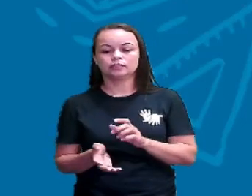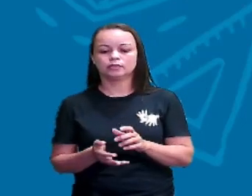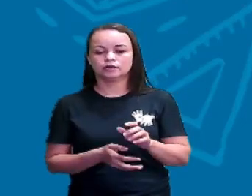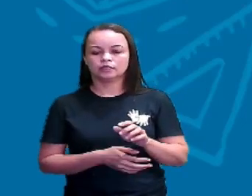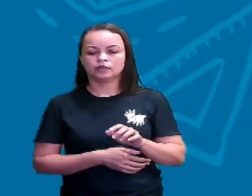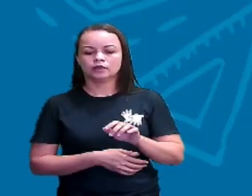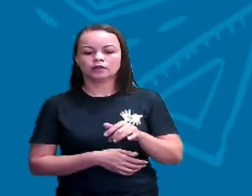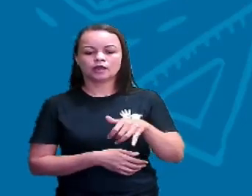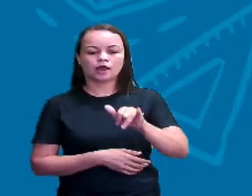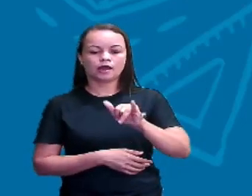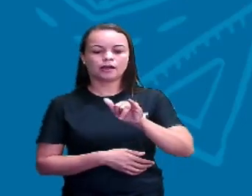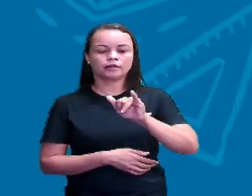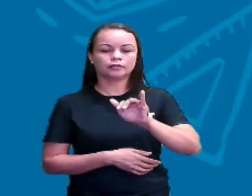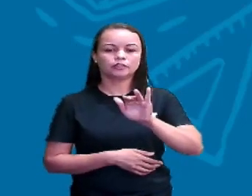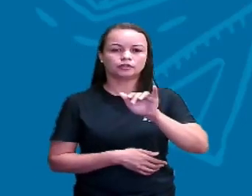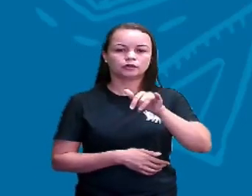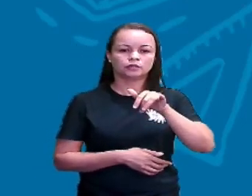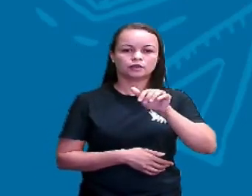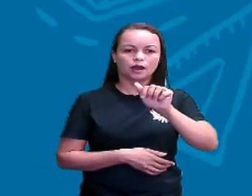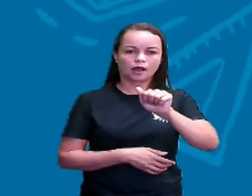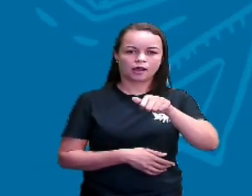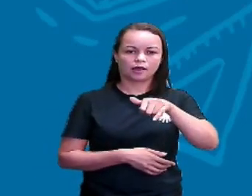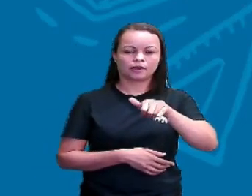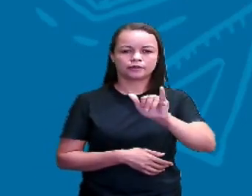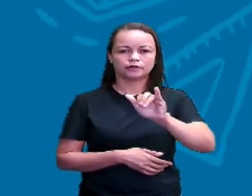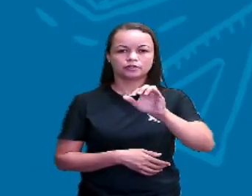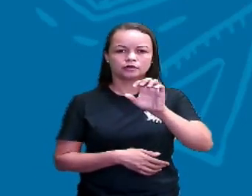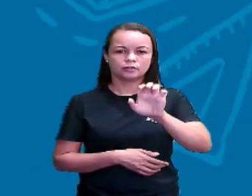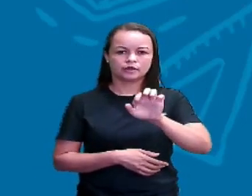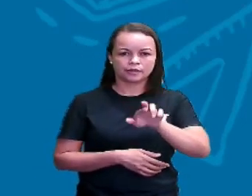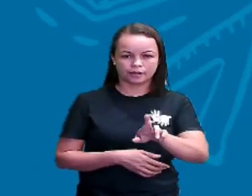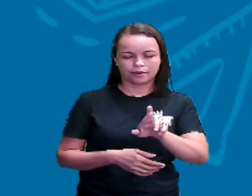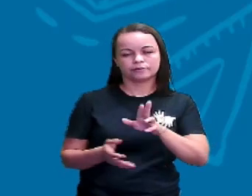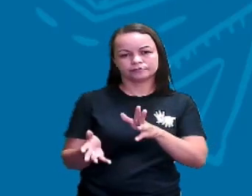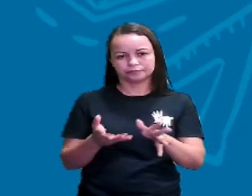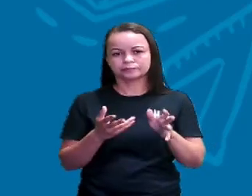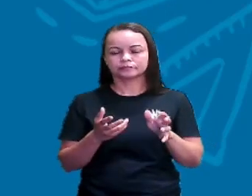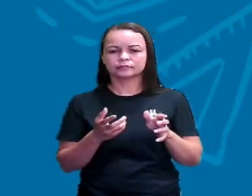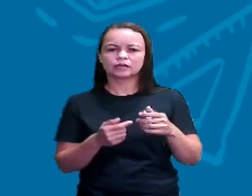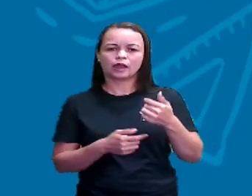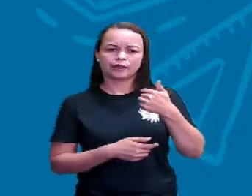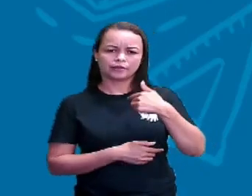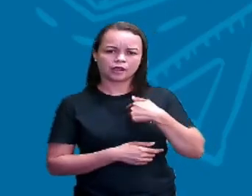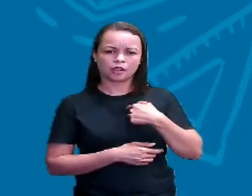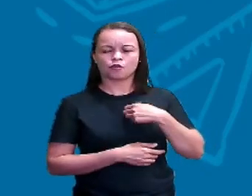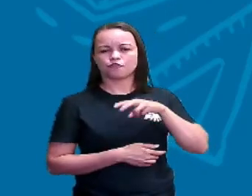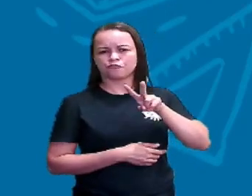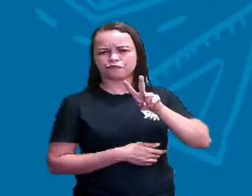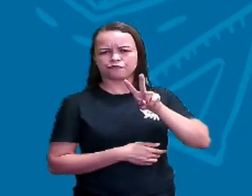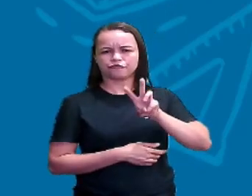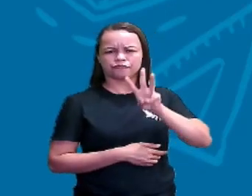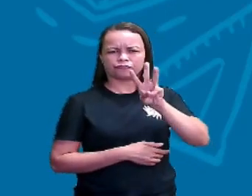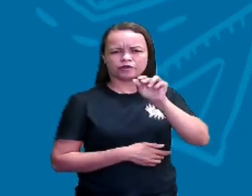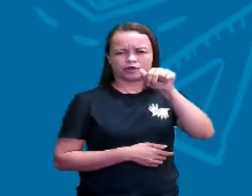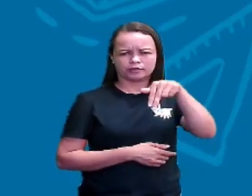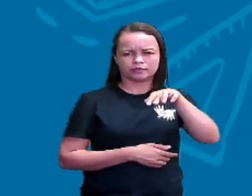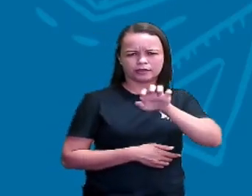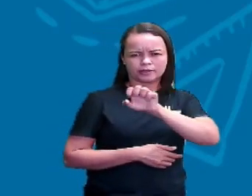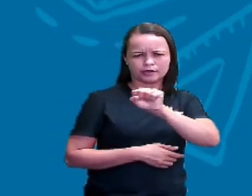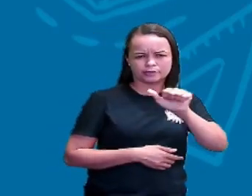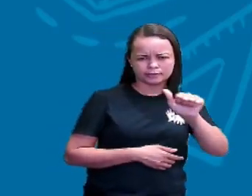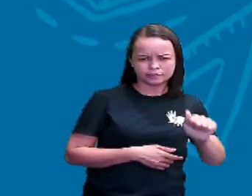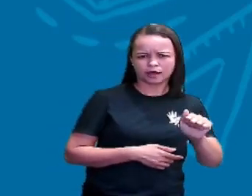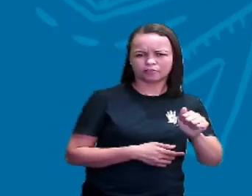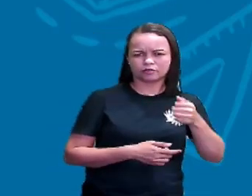lugar do meu nome, né? Ao invés de eu dizer, ayer Vanessa foi a comprar papas,